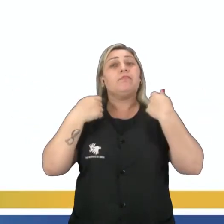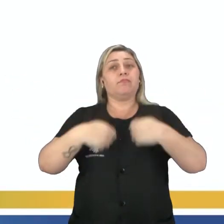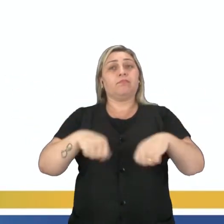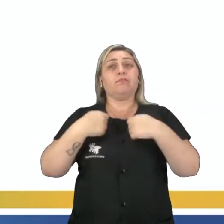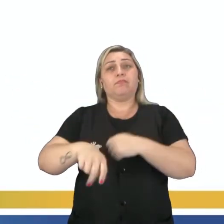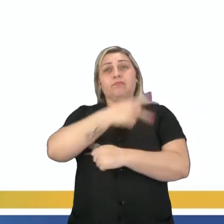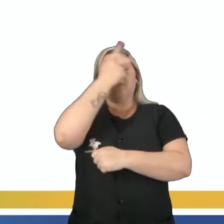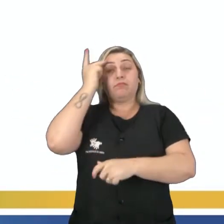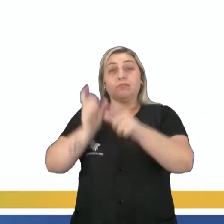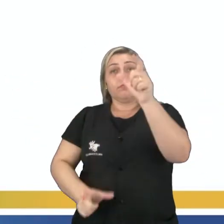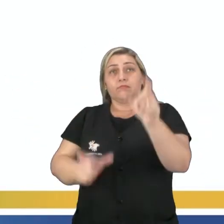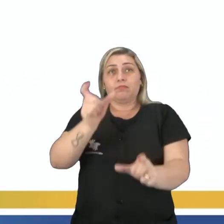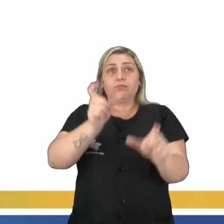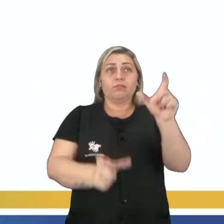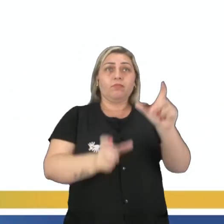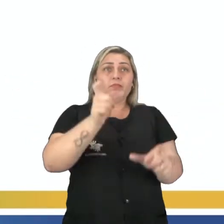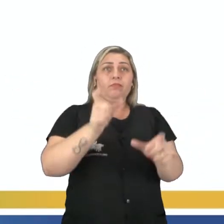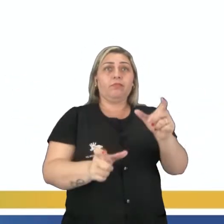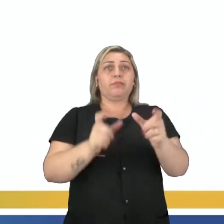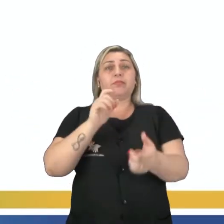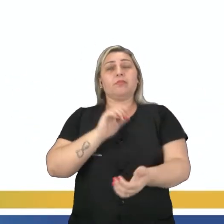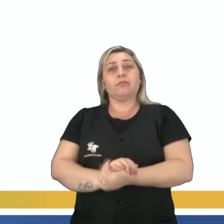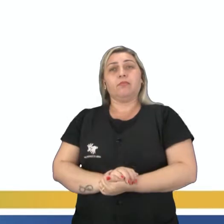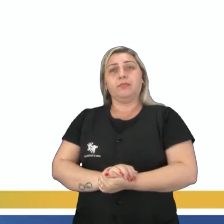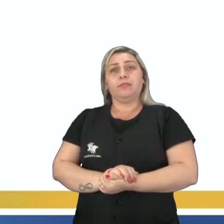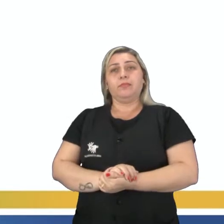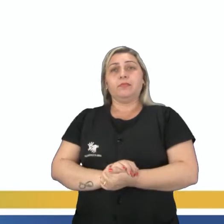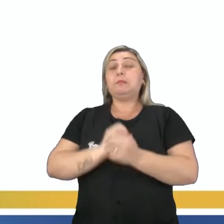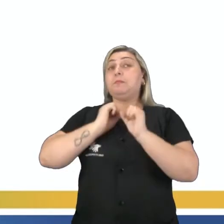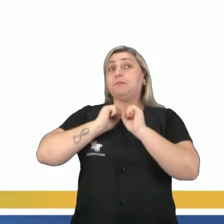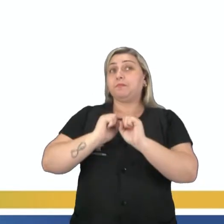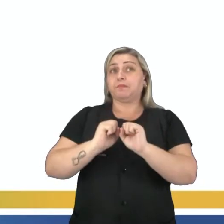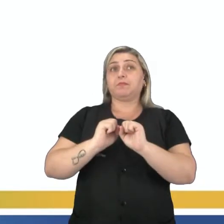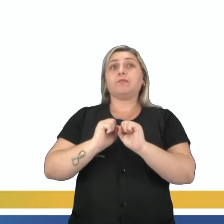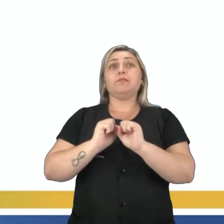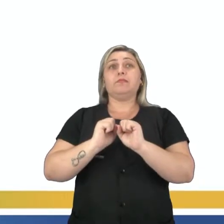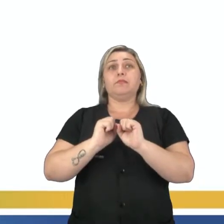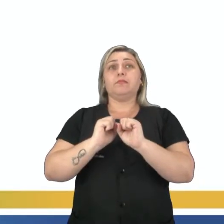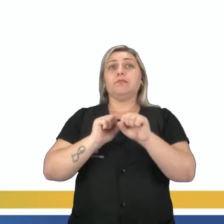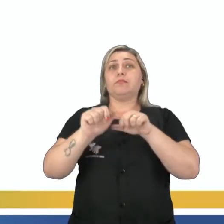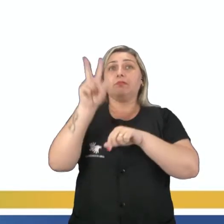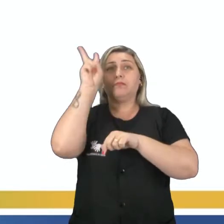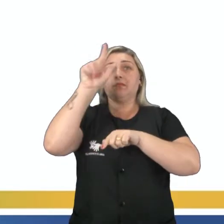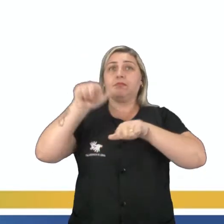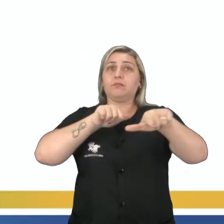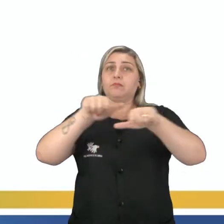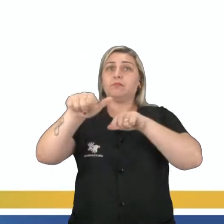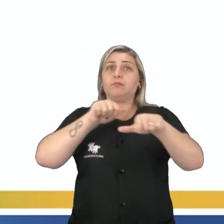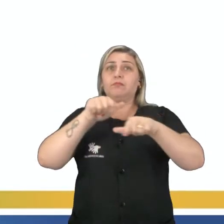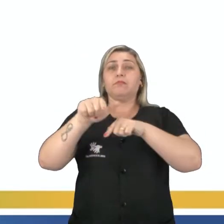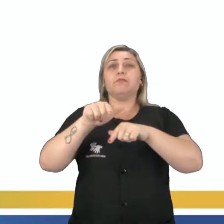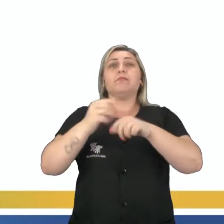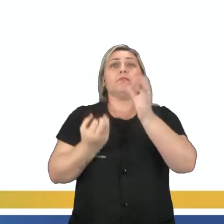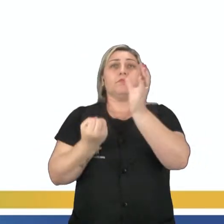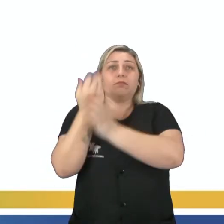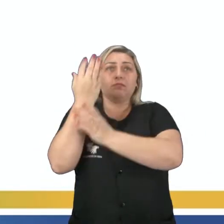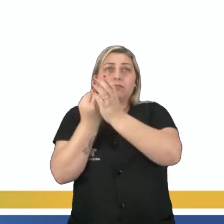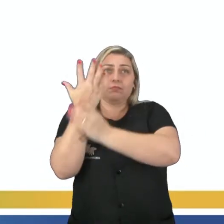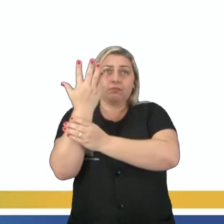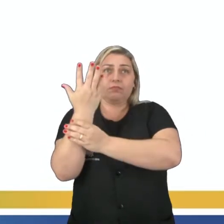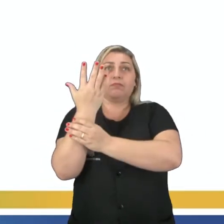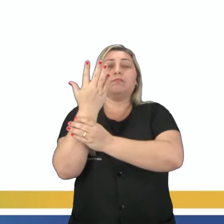fazer parte de uma das necessidades do ser humano. Pode-se dividir a história do trabalho